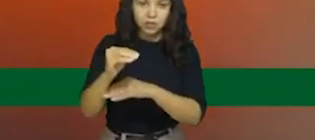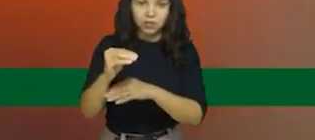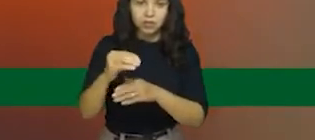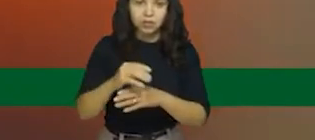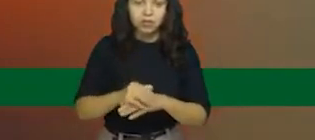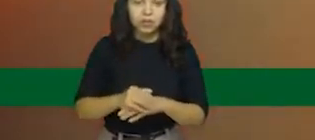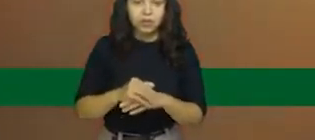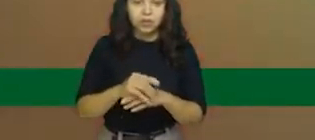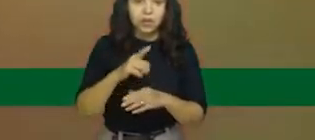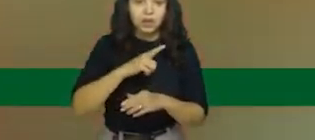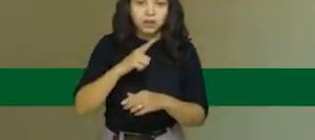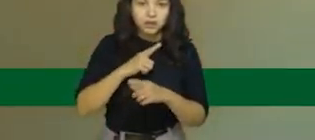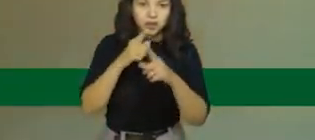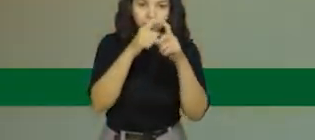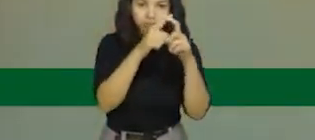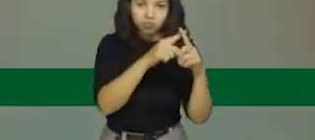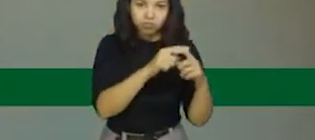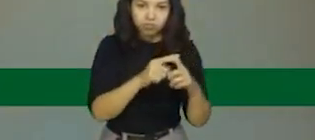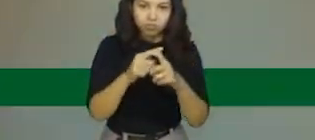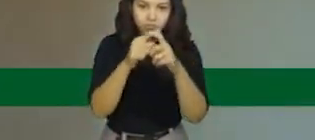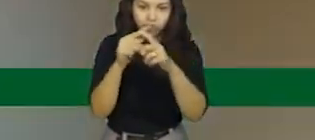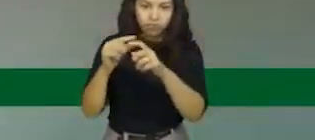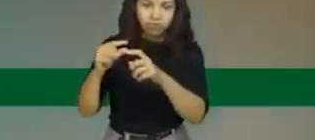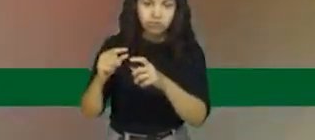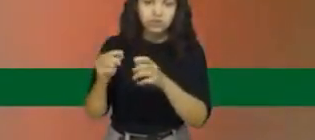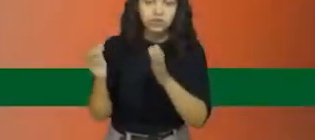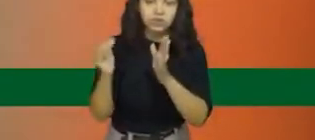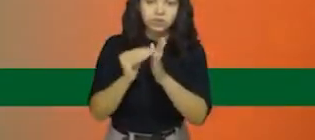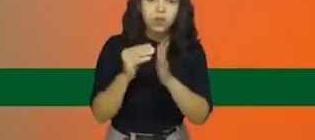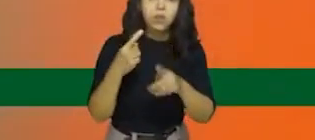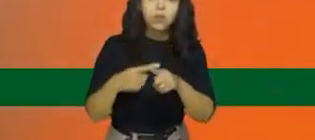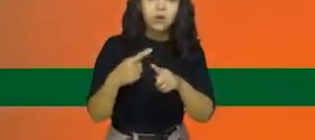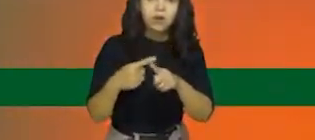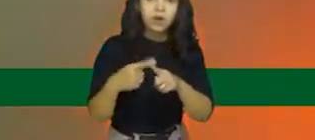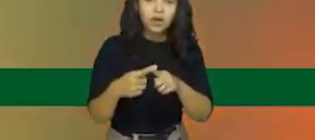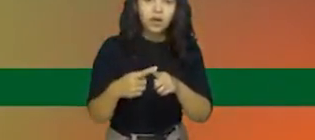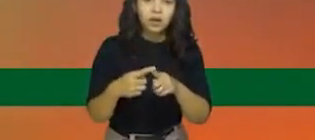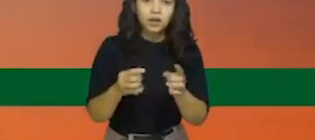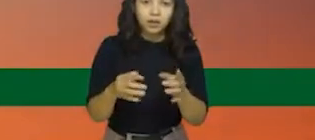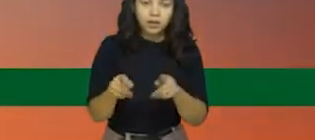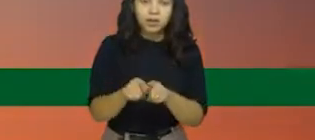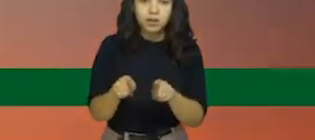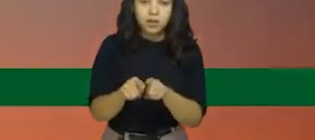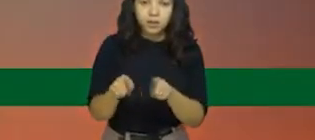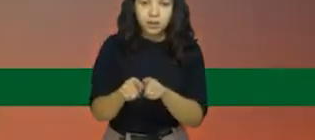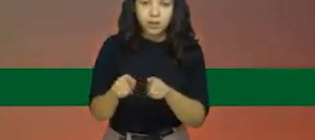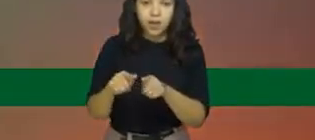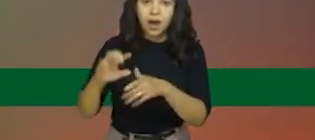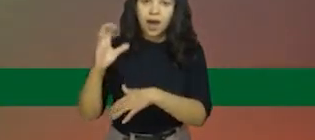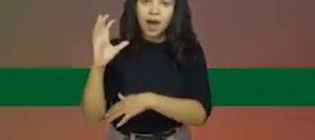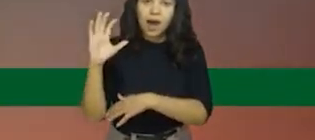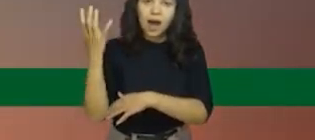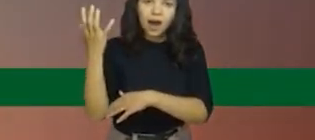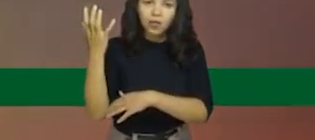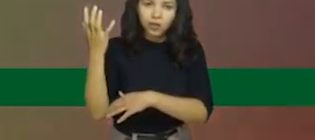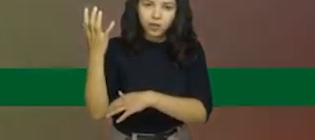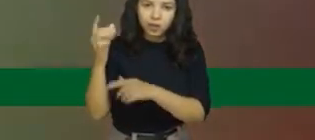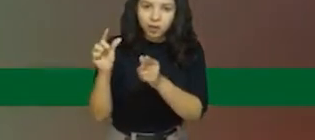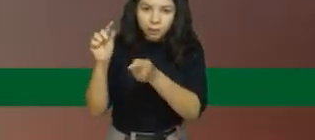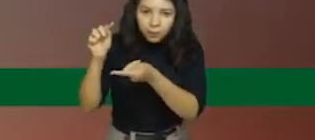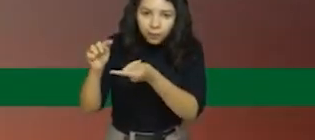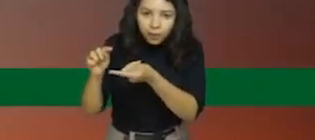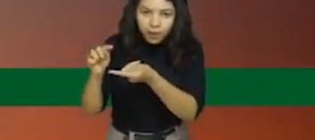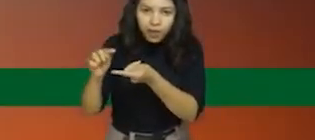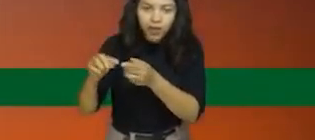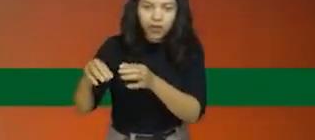mandarim. Por que que eles fazem isso? Eles produzem inclusive bonsais, que são aquelas pequenas árvores que são cultivadas.